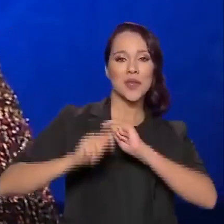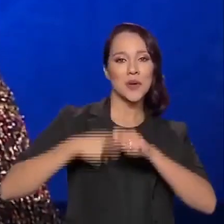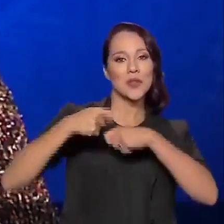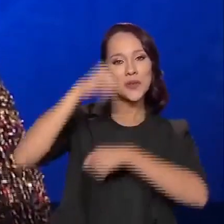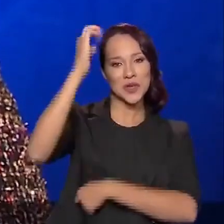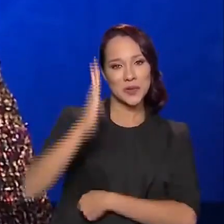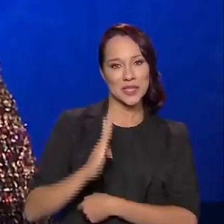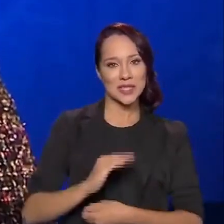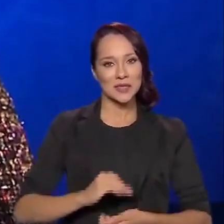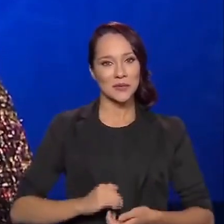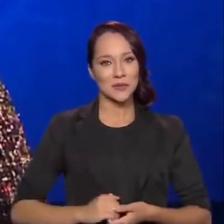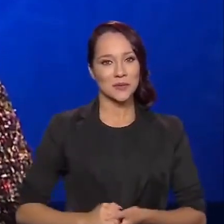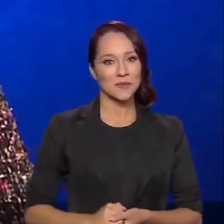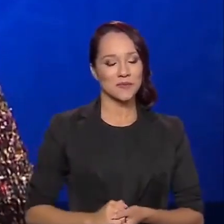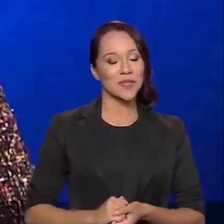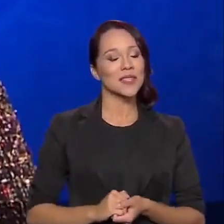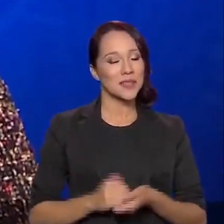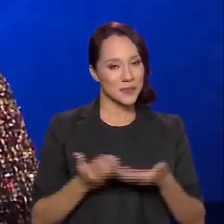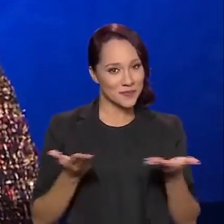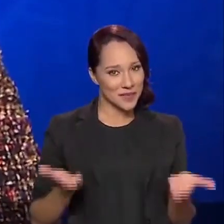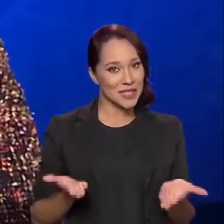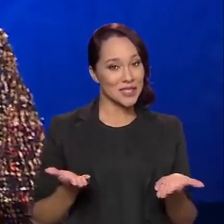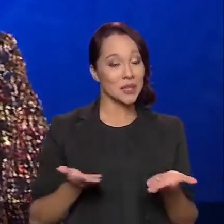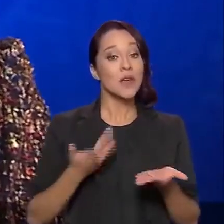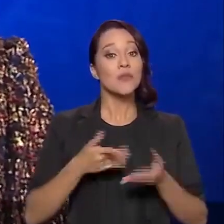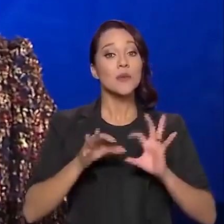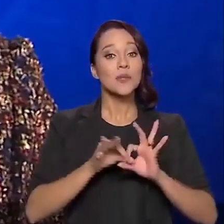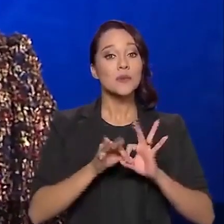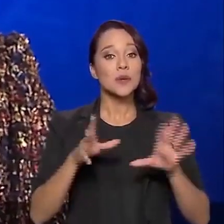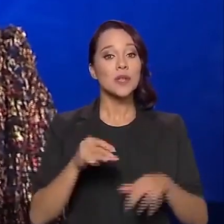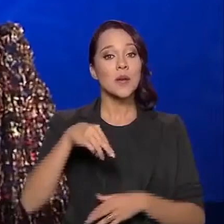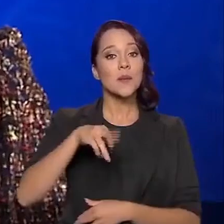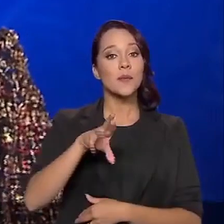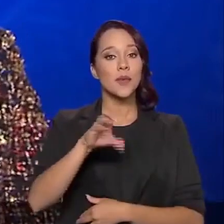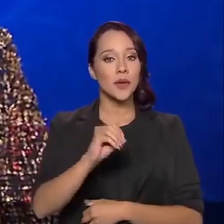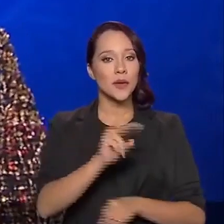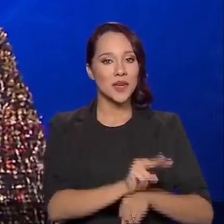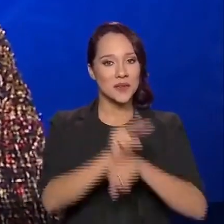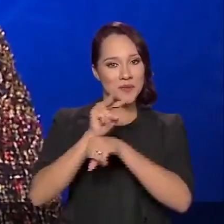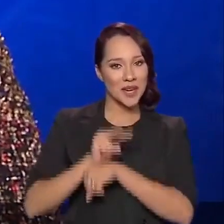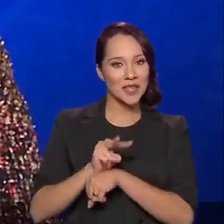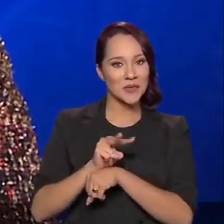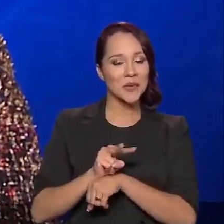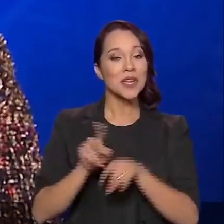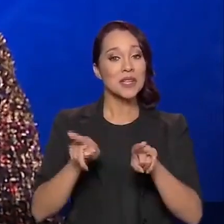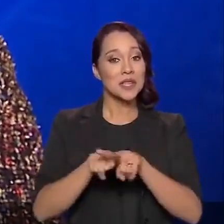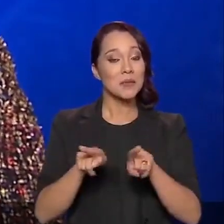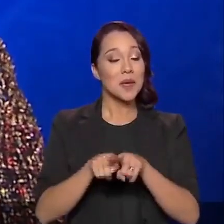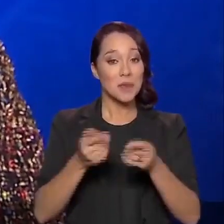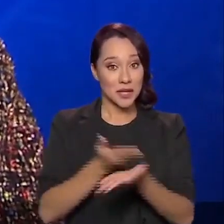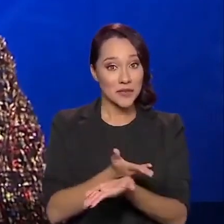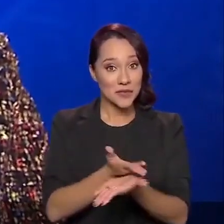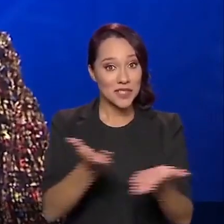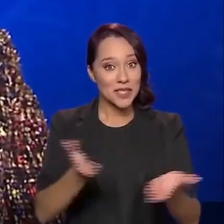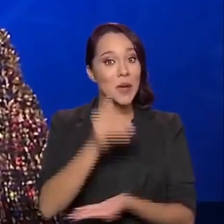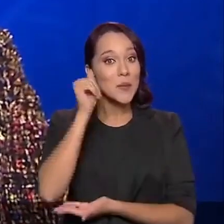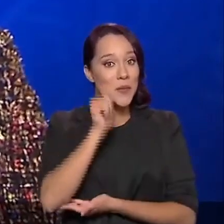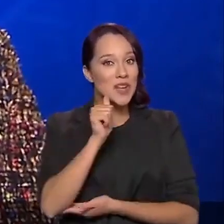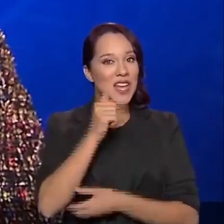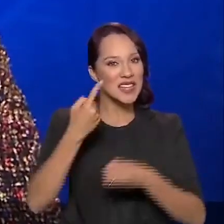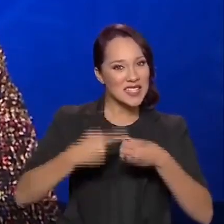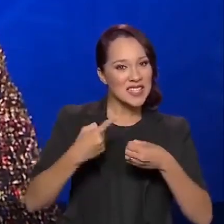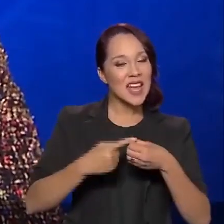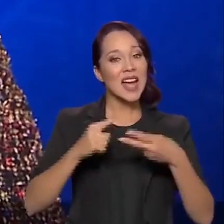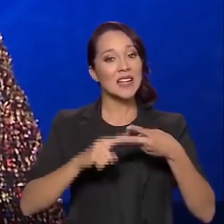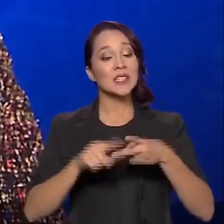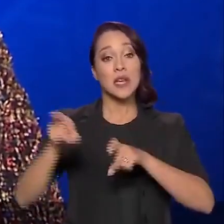crescimento econômico do Brasil. Por isso, vamos disponibilizar microcrédito e cursos para que você, mulher